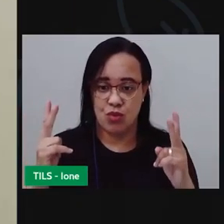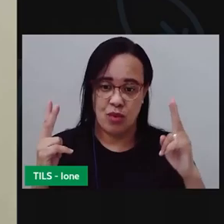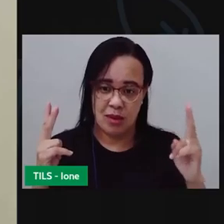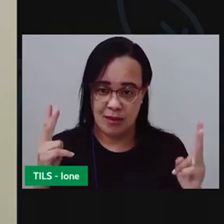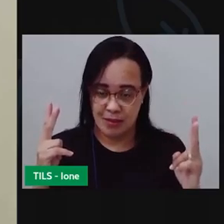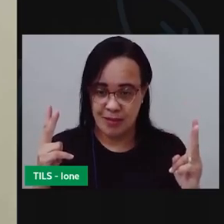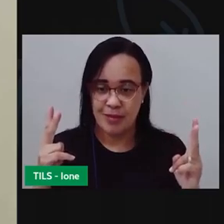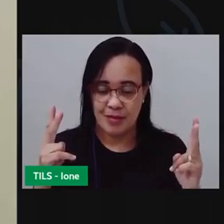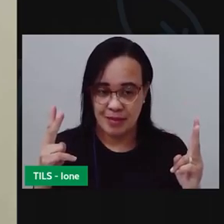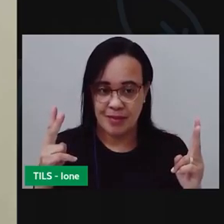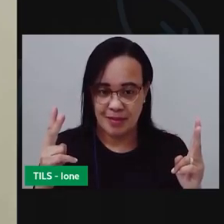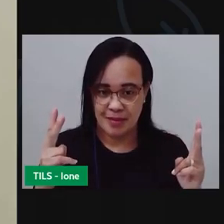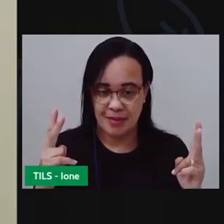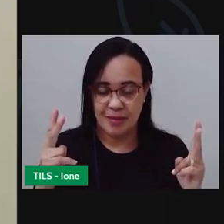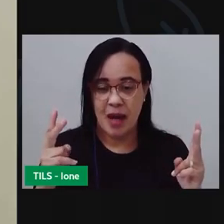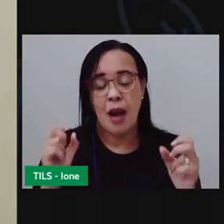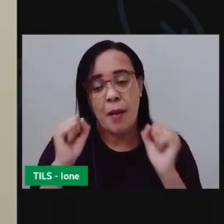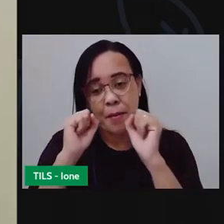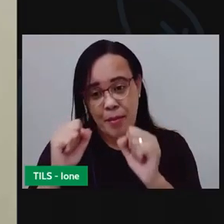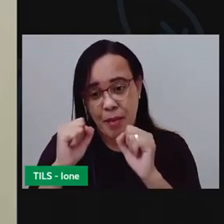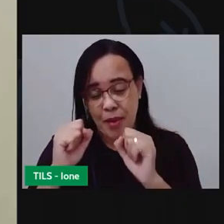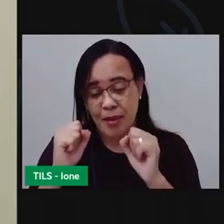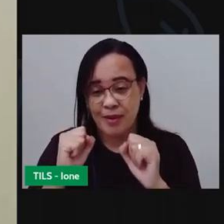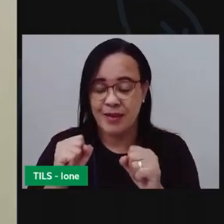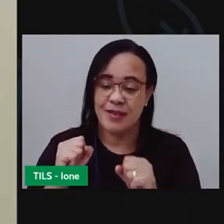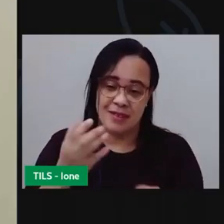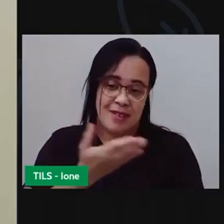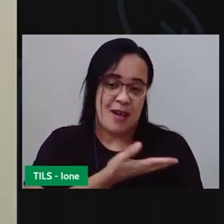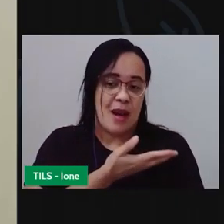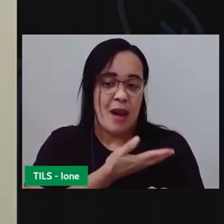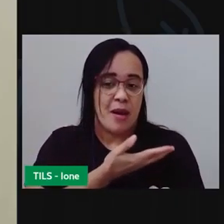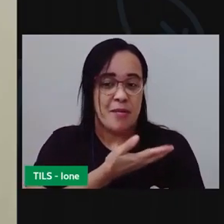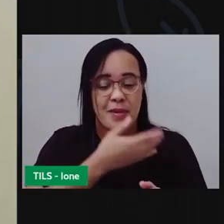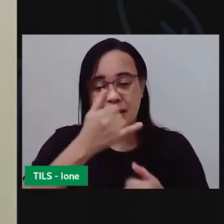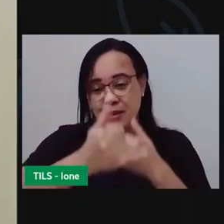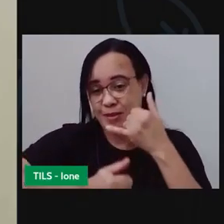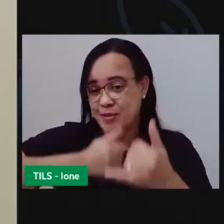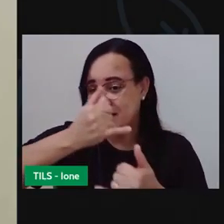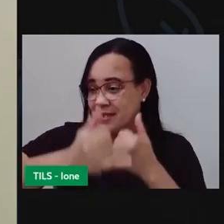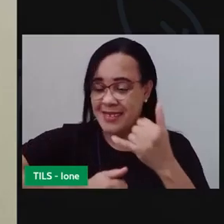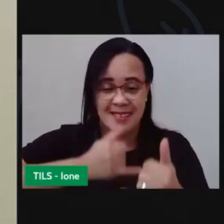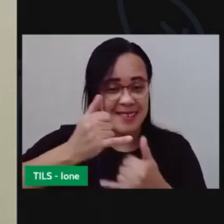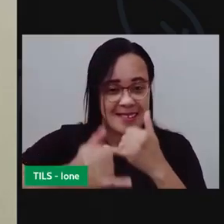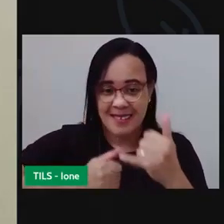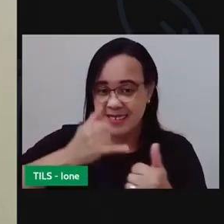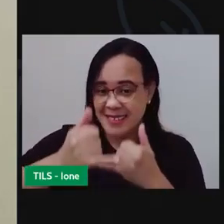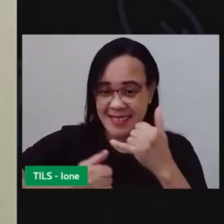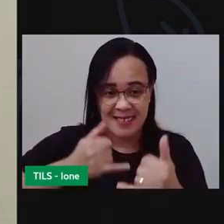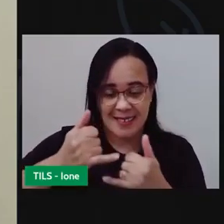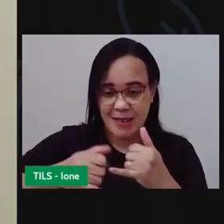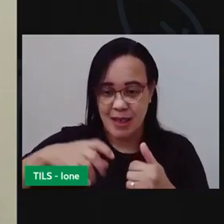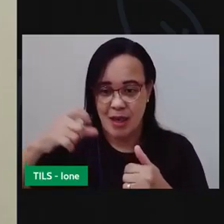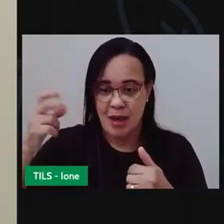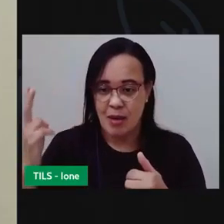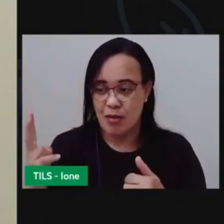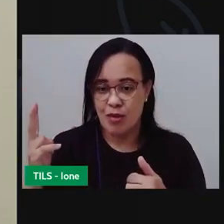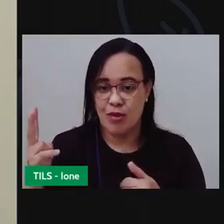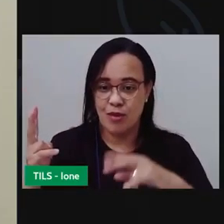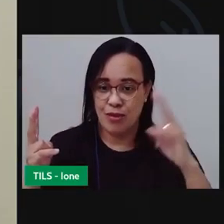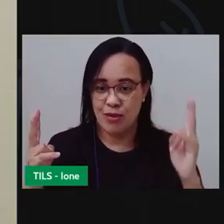E aí, junto com outra criança, você vai brincando. Cada criança vai ficar com uma ponta.